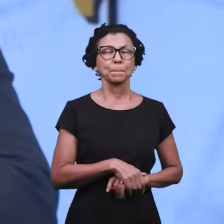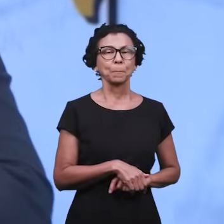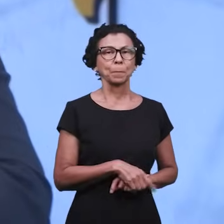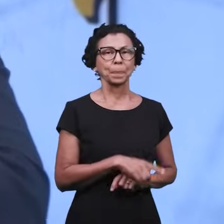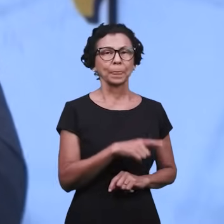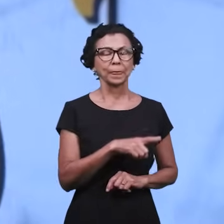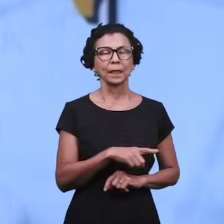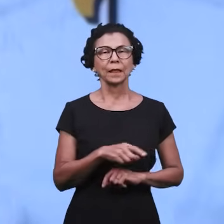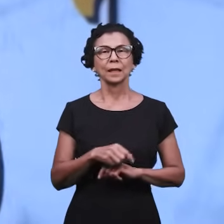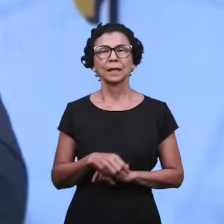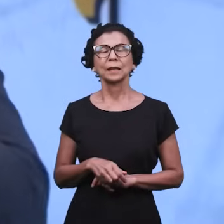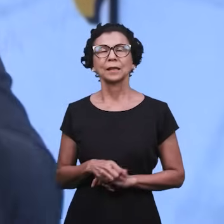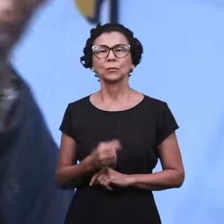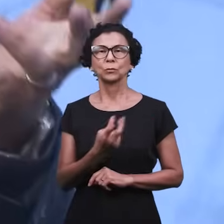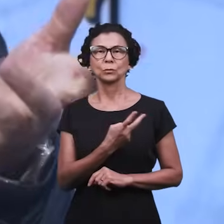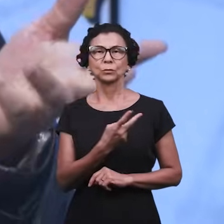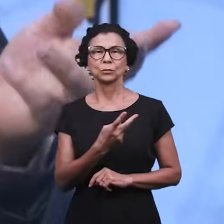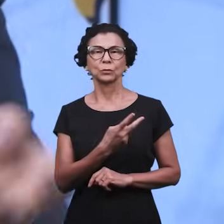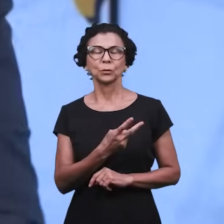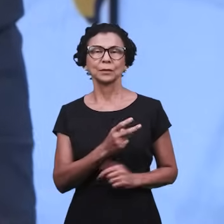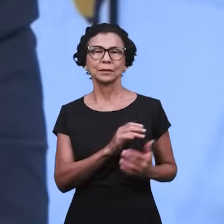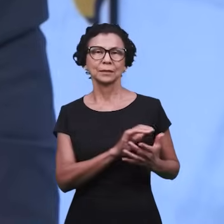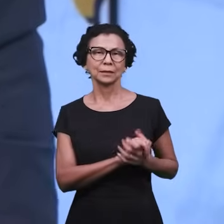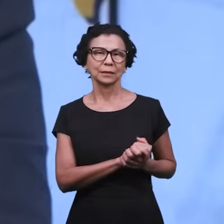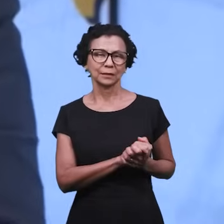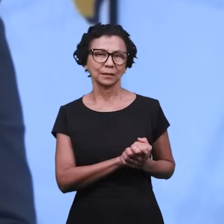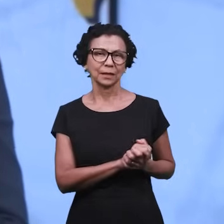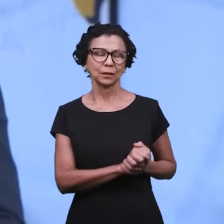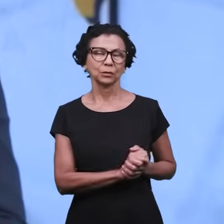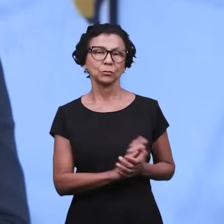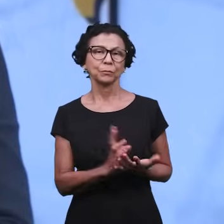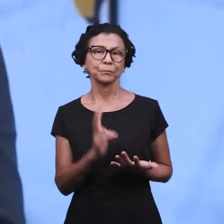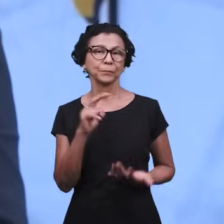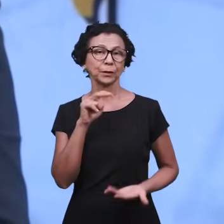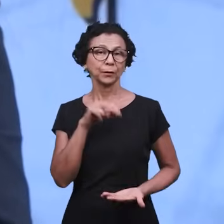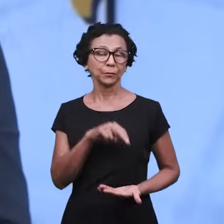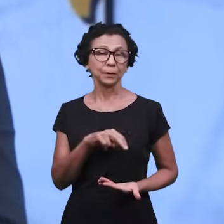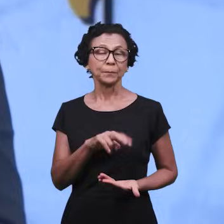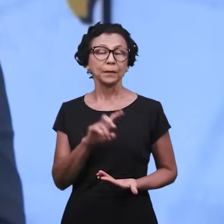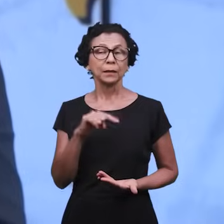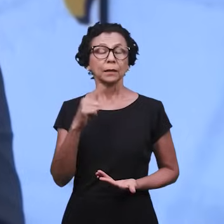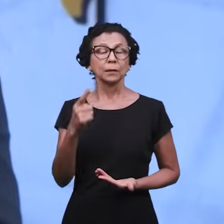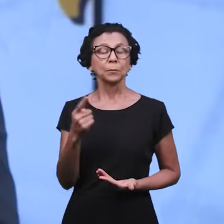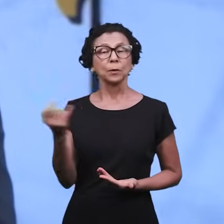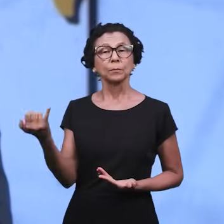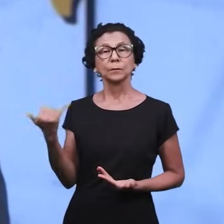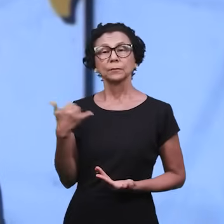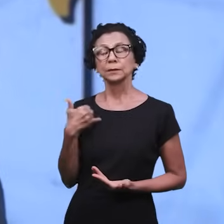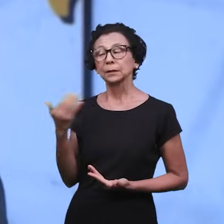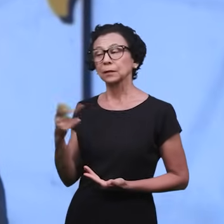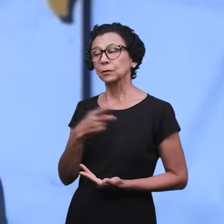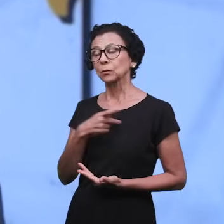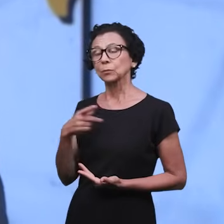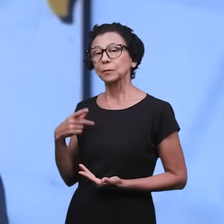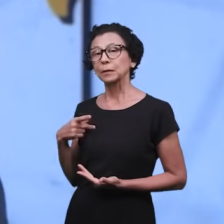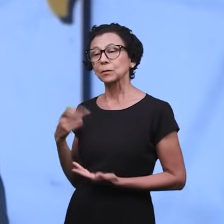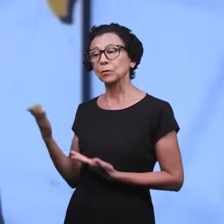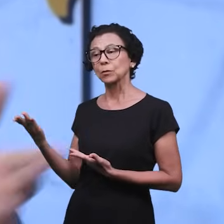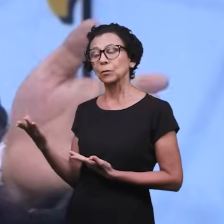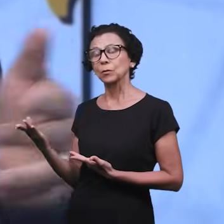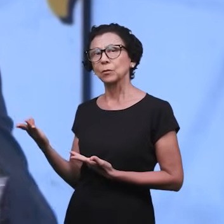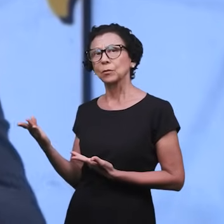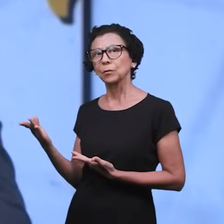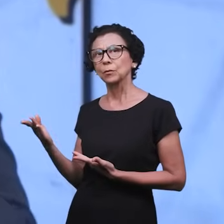a Maria Isabela, o Daniel, aí vai vir o pastor Heine e ele é luthier. Aí falaram assim, aí eu falei, luthier?